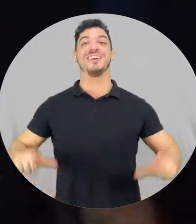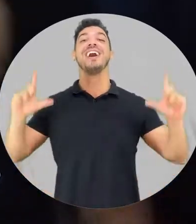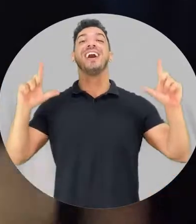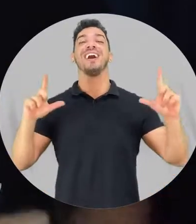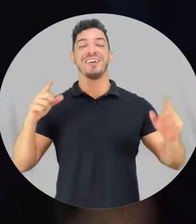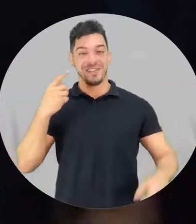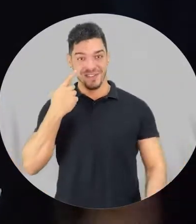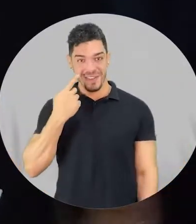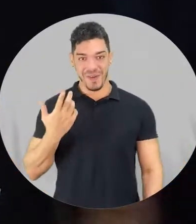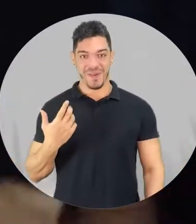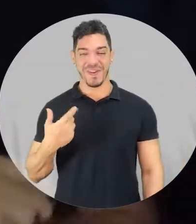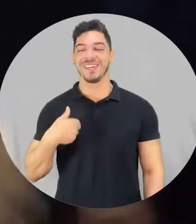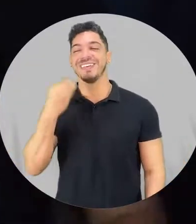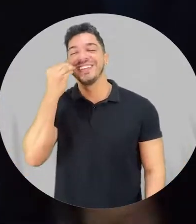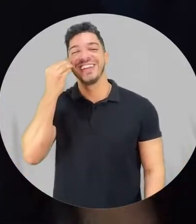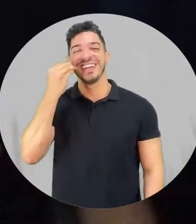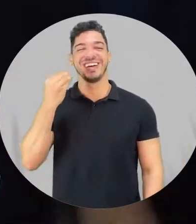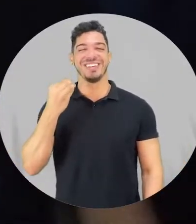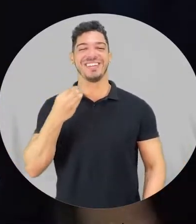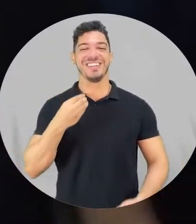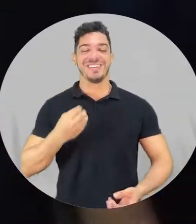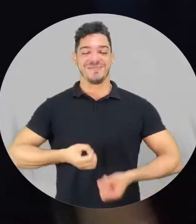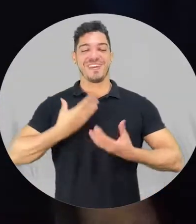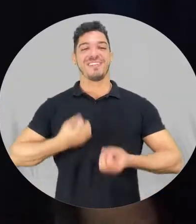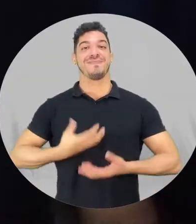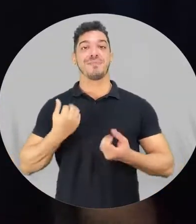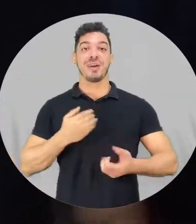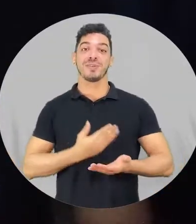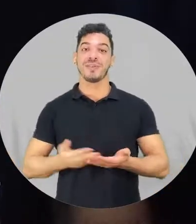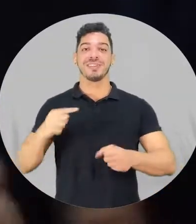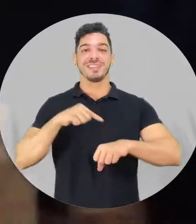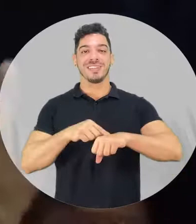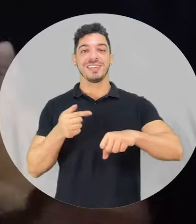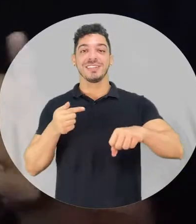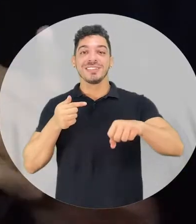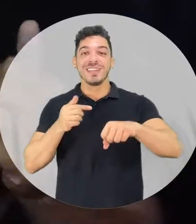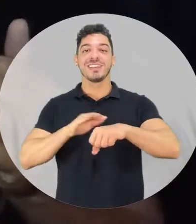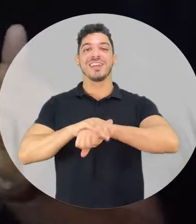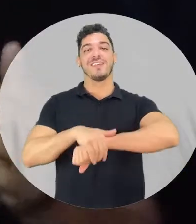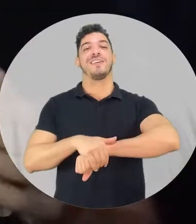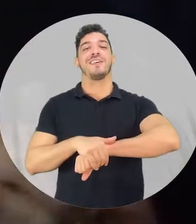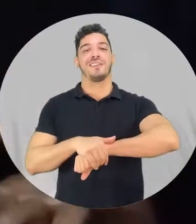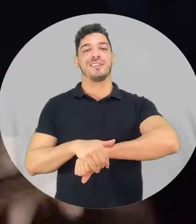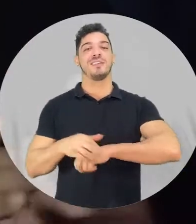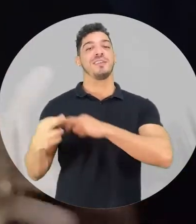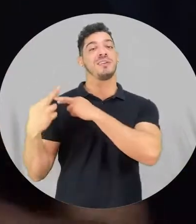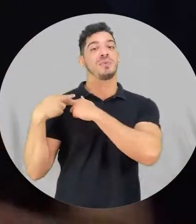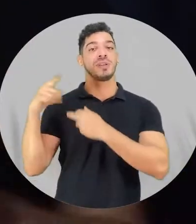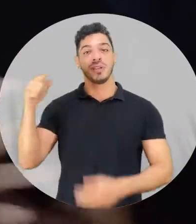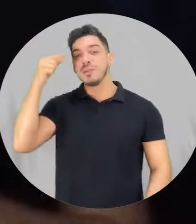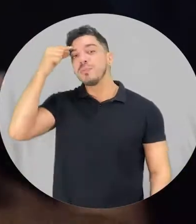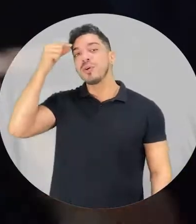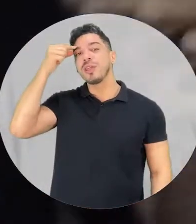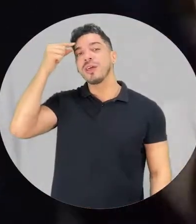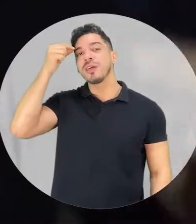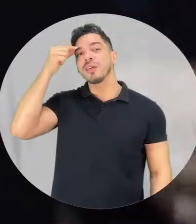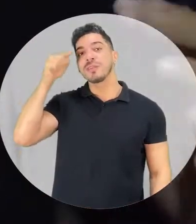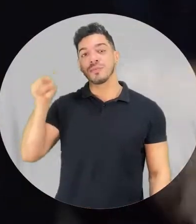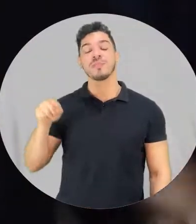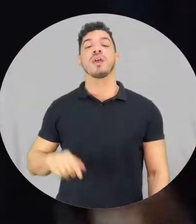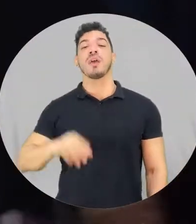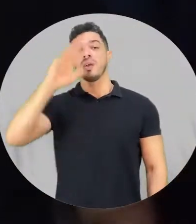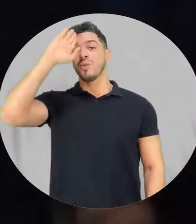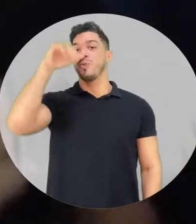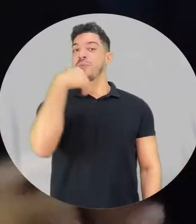De Repente na Rede começa às 19h com a apresentação de Iponax Vila Nova. O homenageado